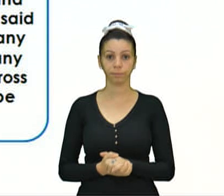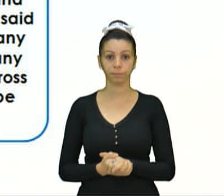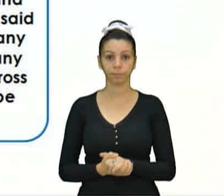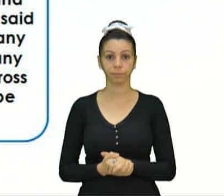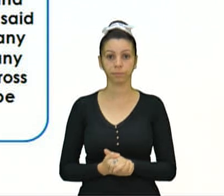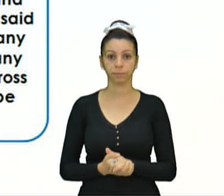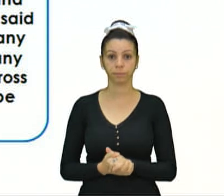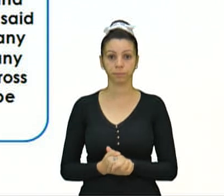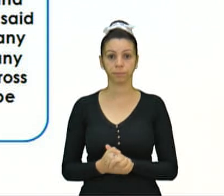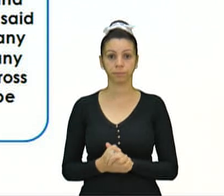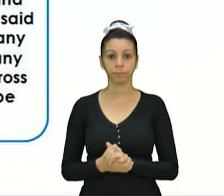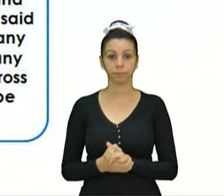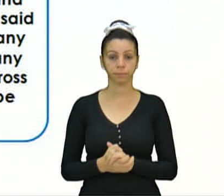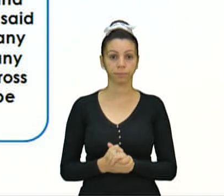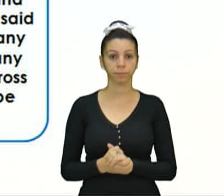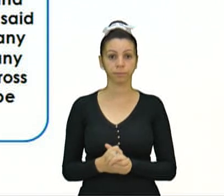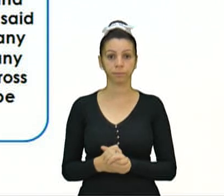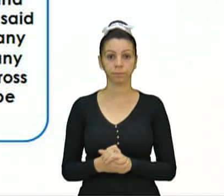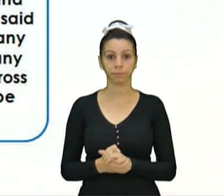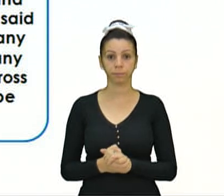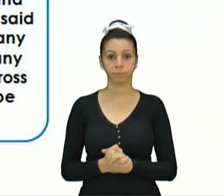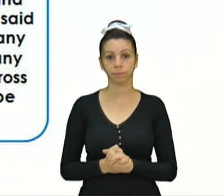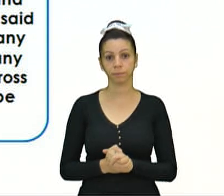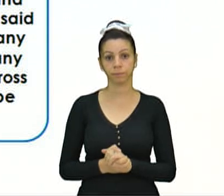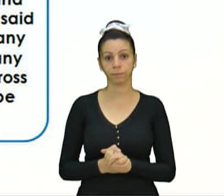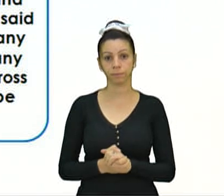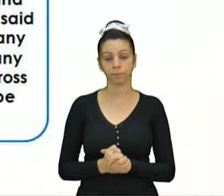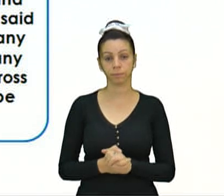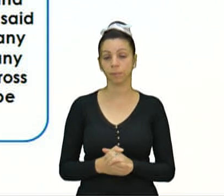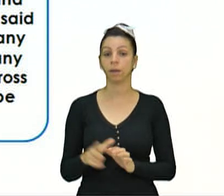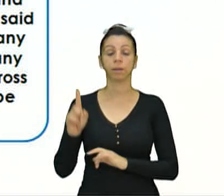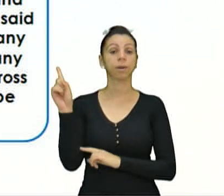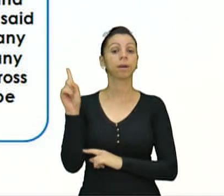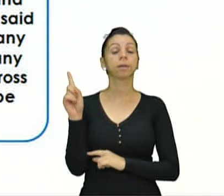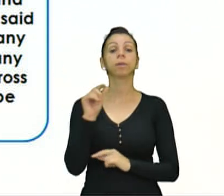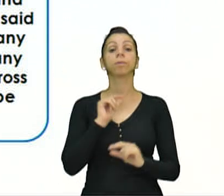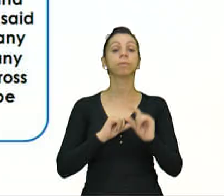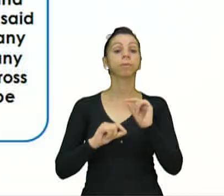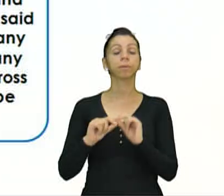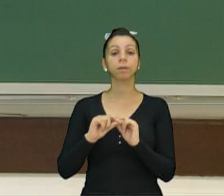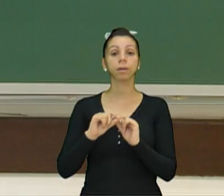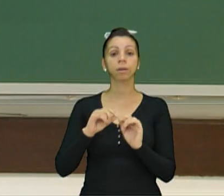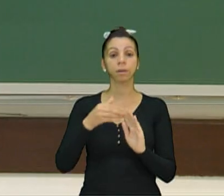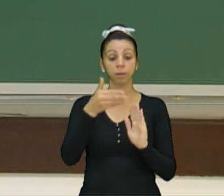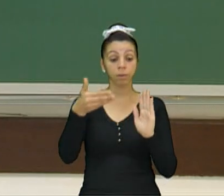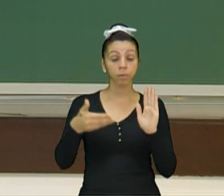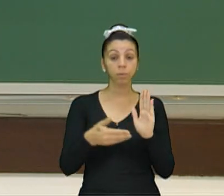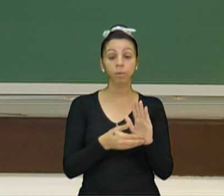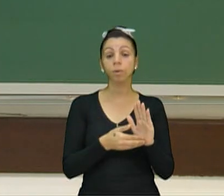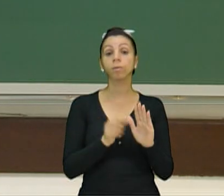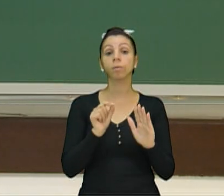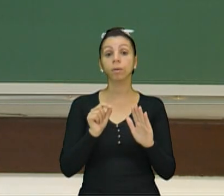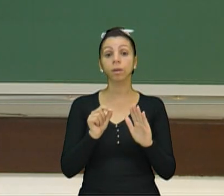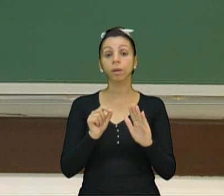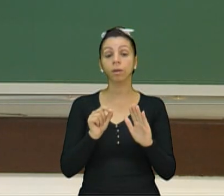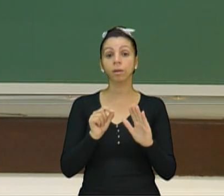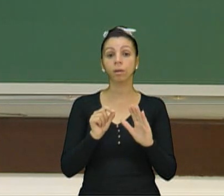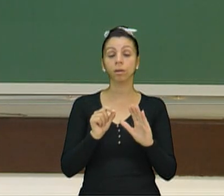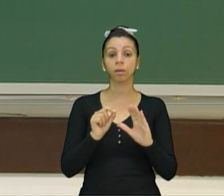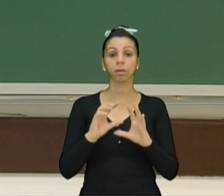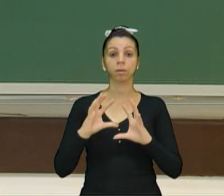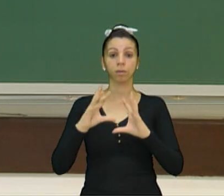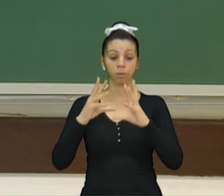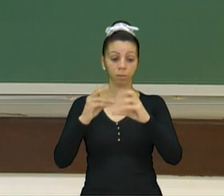at any time or any place across the globe. Aqui ele já fala que todo esse conteúdo online, ele já era utilizado de